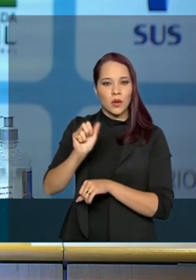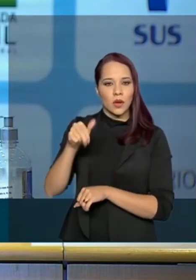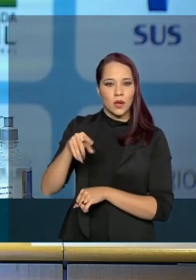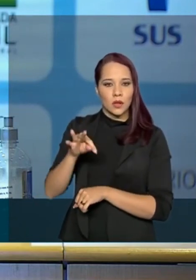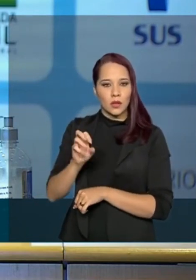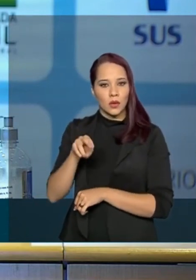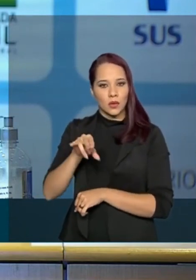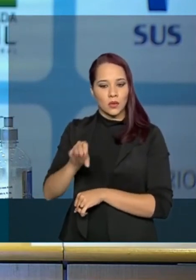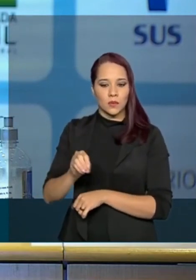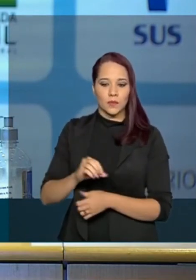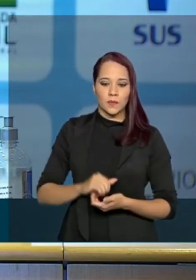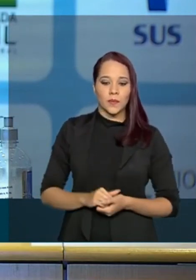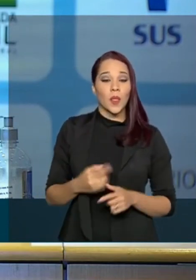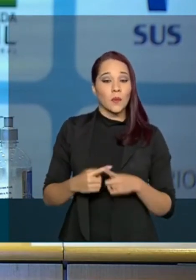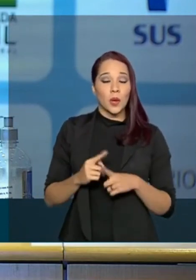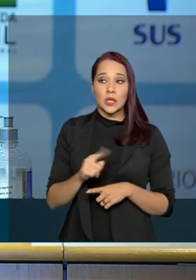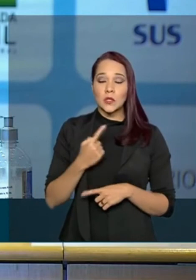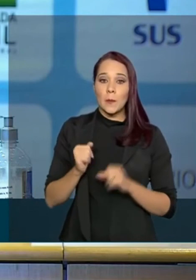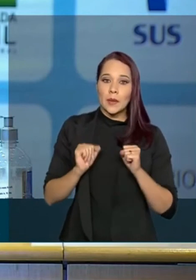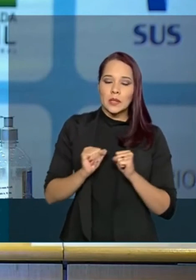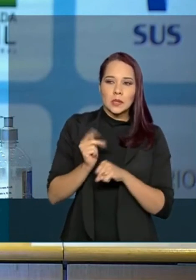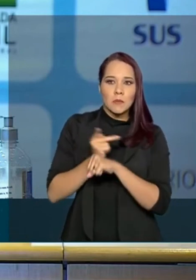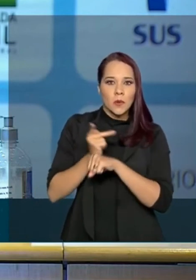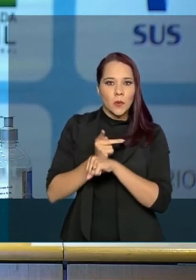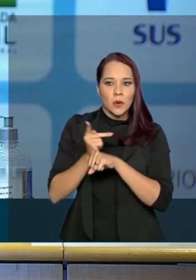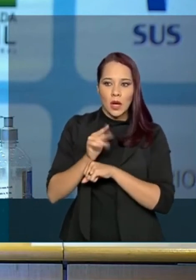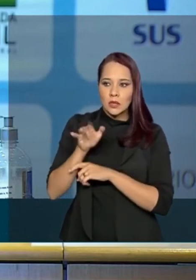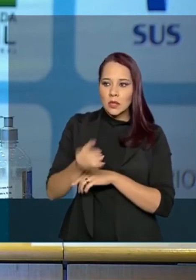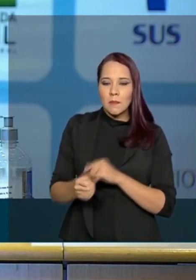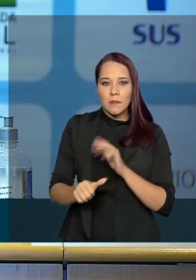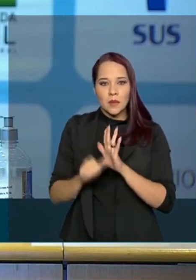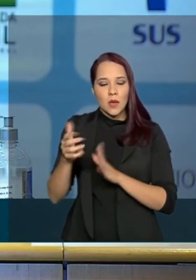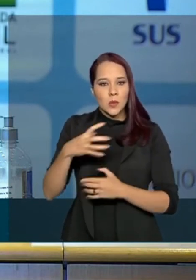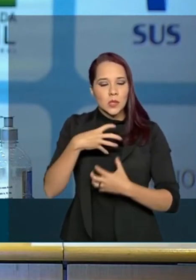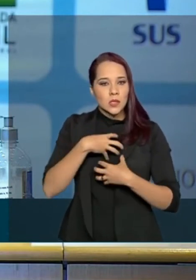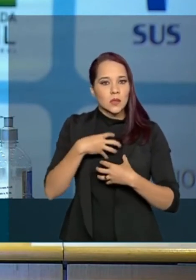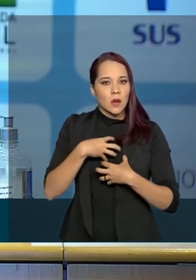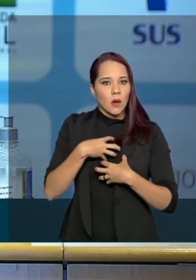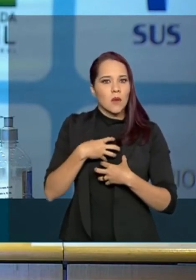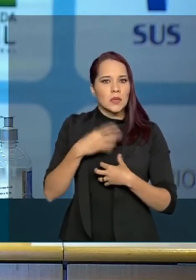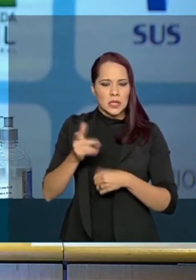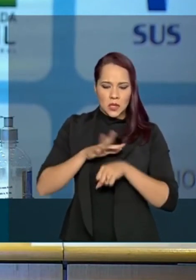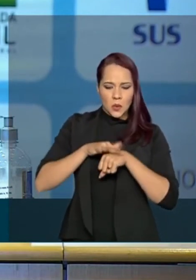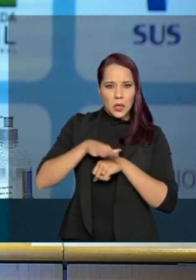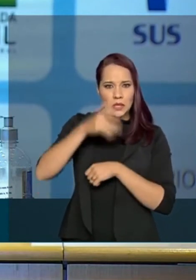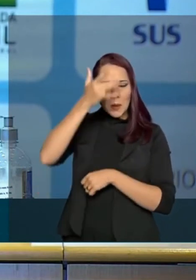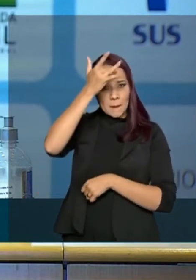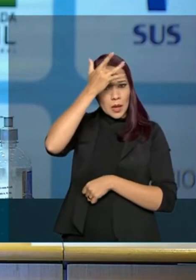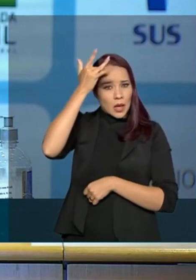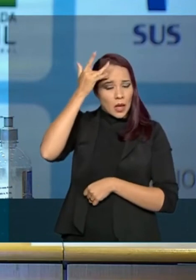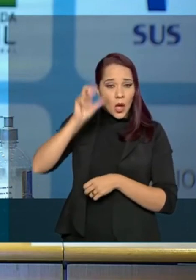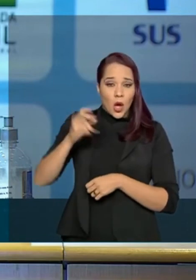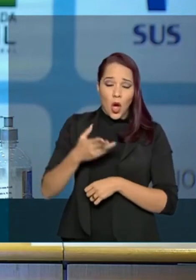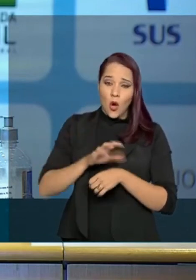Porque deveremos buscar, ao surgir os primeiros sintomas, seja no adoecimento mental, seja